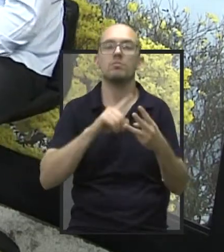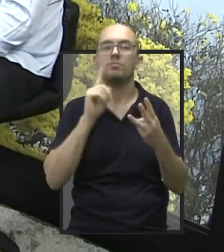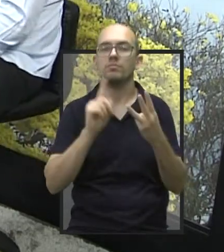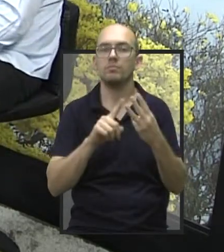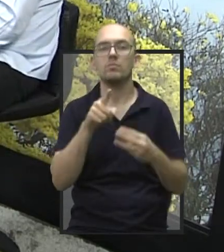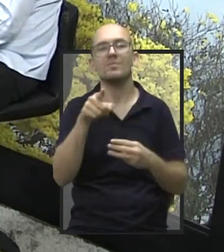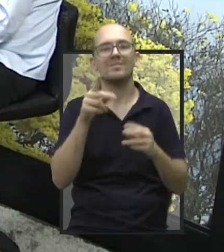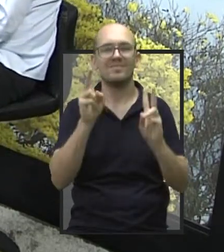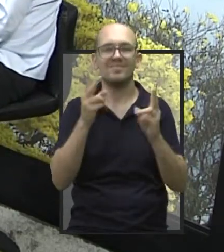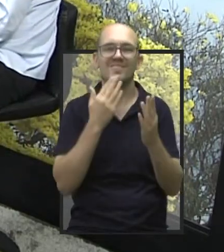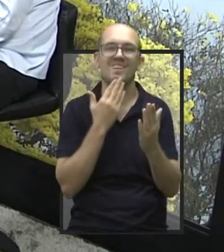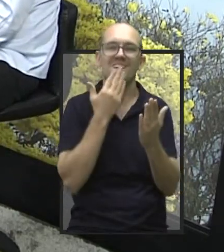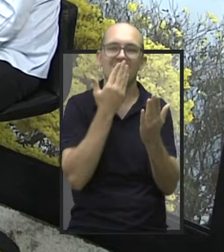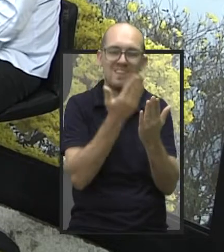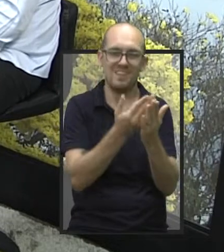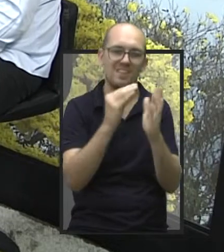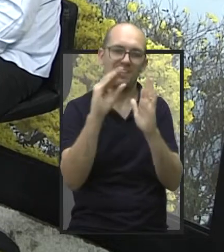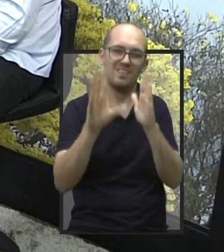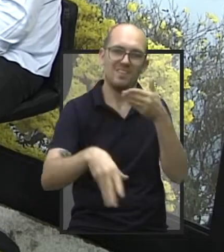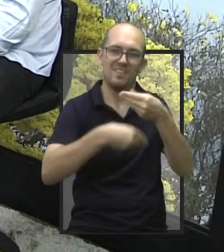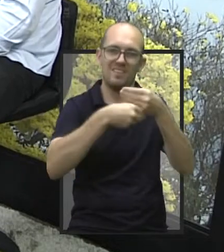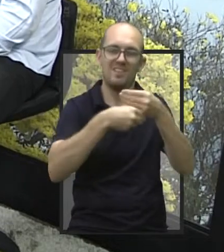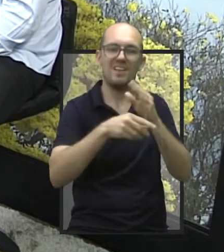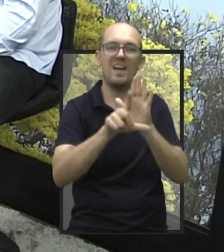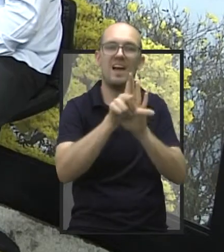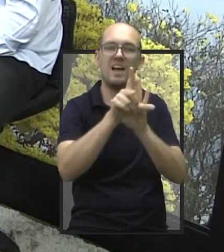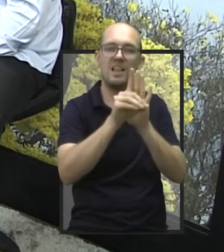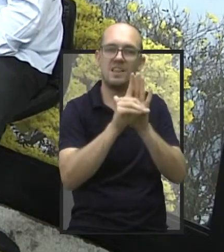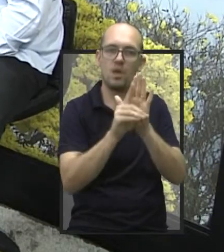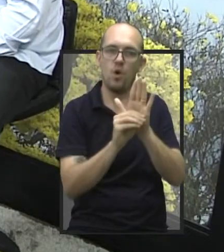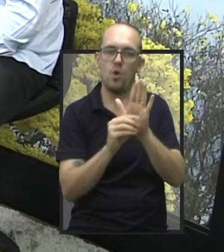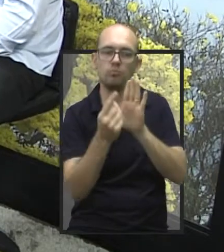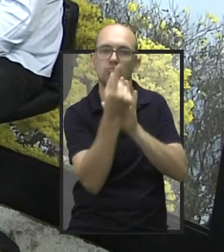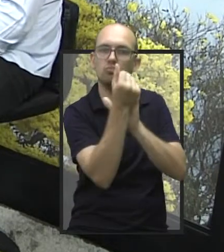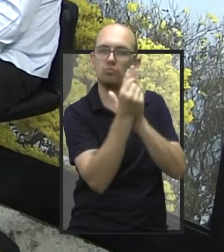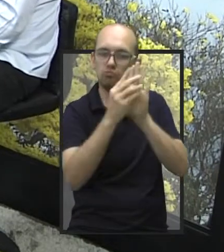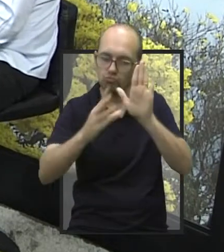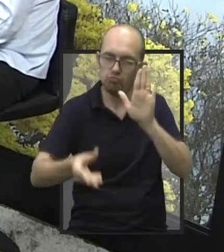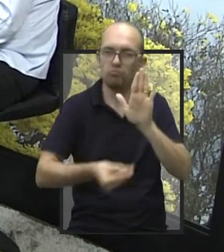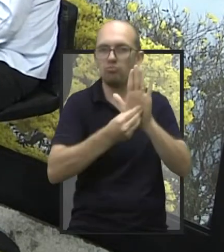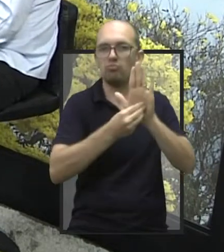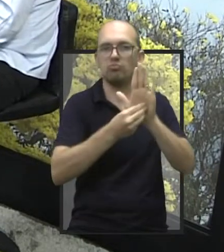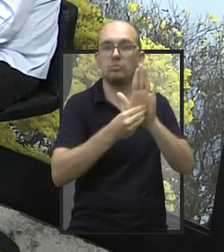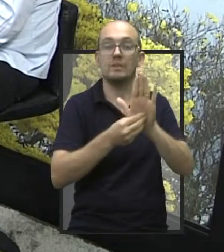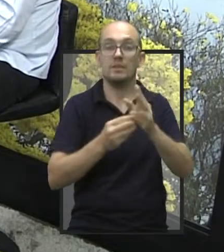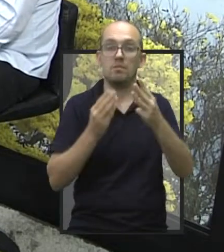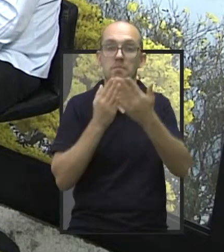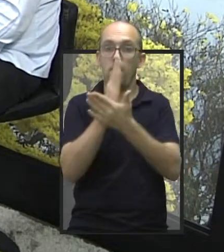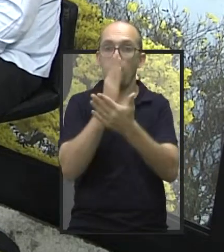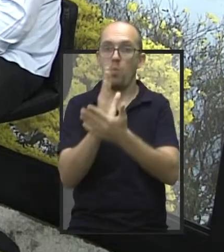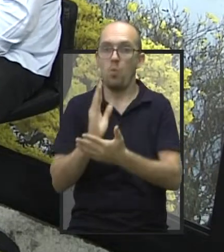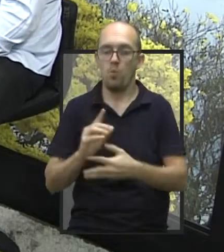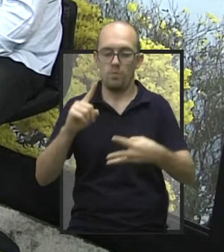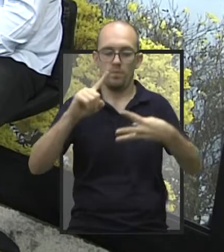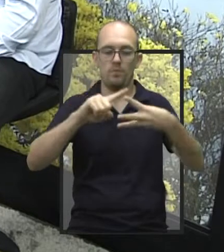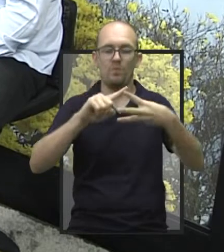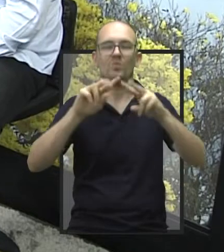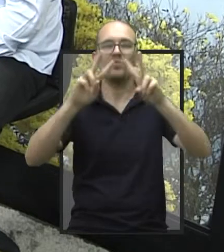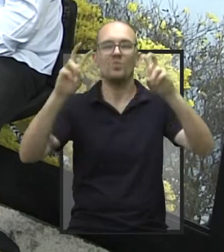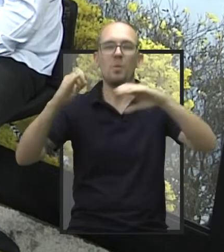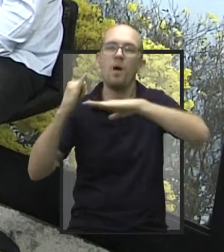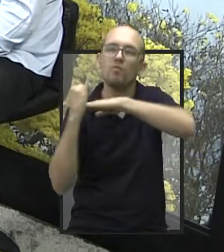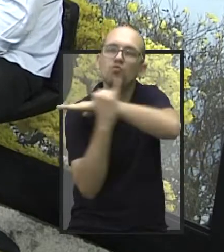ser discutida, né, para a inclusão no orçamento do próximo ano. Todas as 3 foram aprovadas. Uma emenda para infraestrutura no distrito